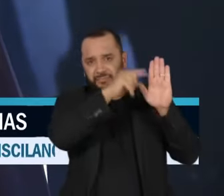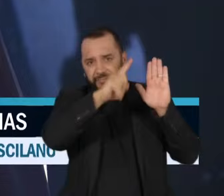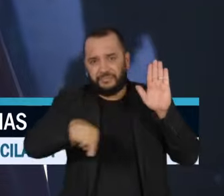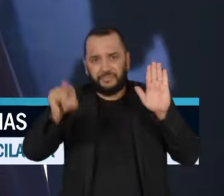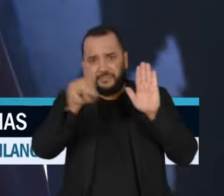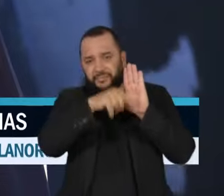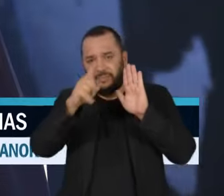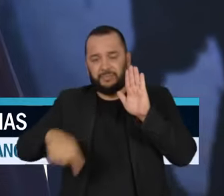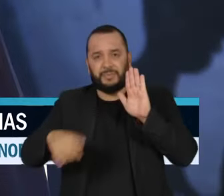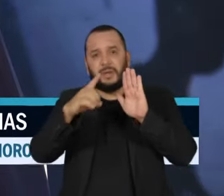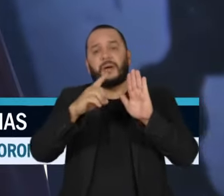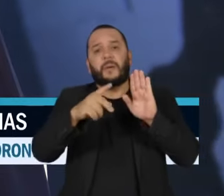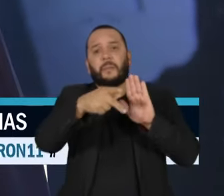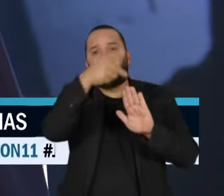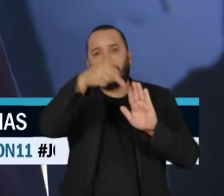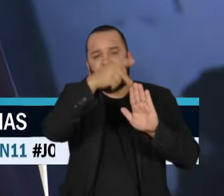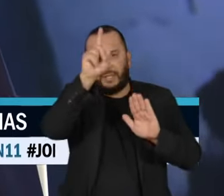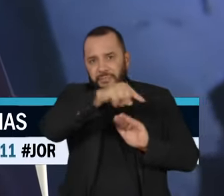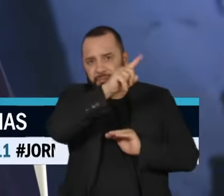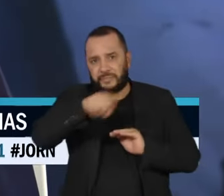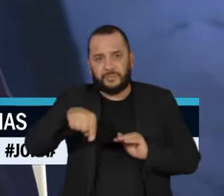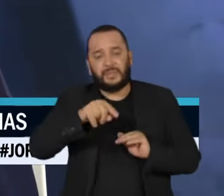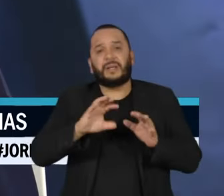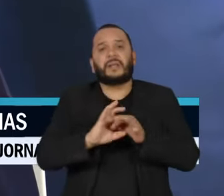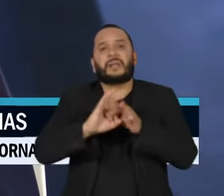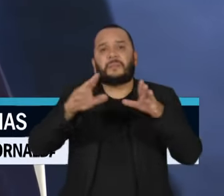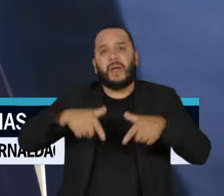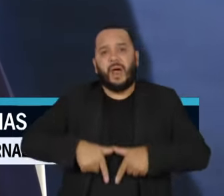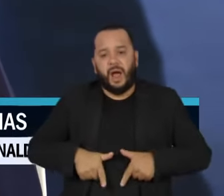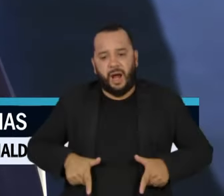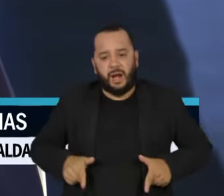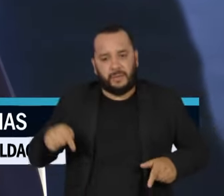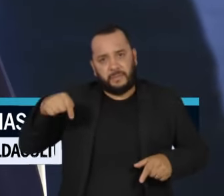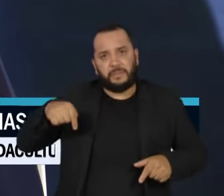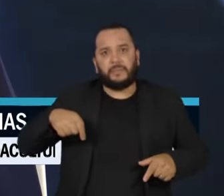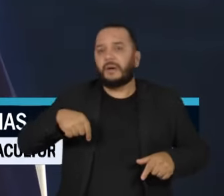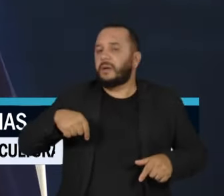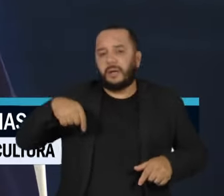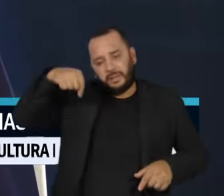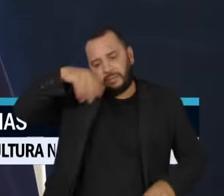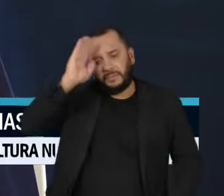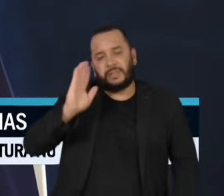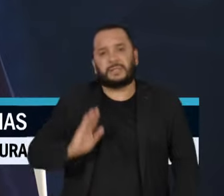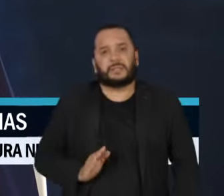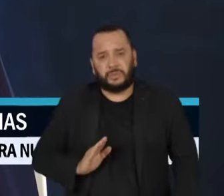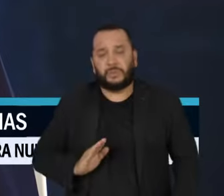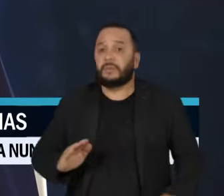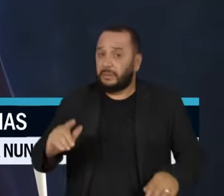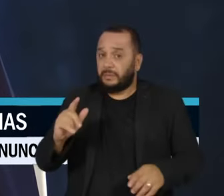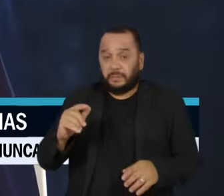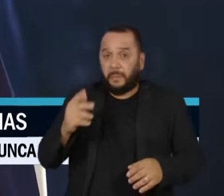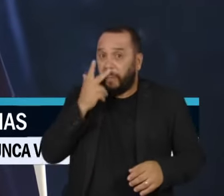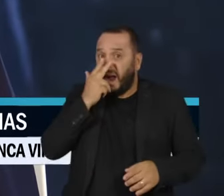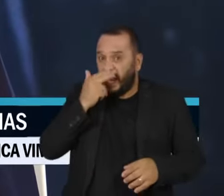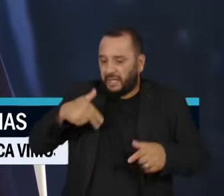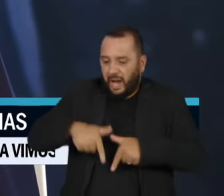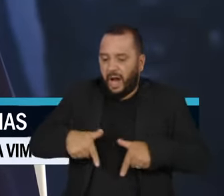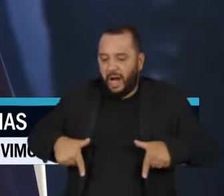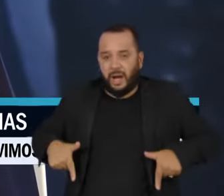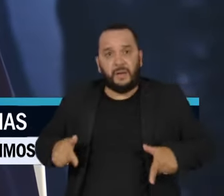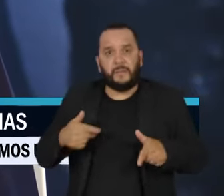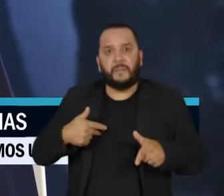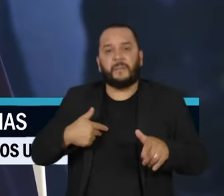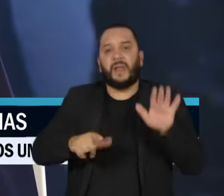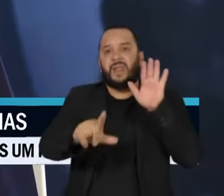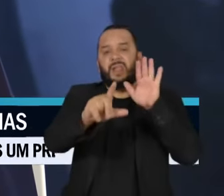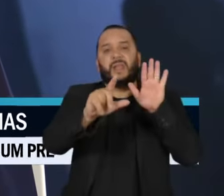autorizam o porte e circulação de armas de fogo no Brasil. O grupo de transição avalia que há descontrole desse mercado no país, o que coloca em risco